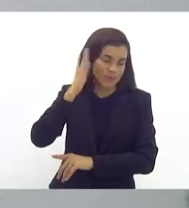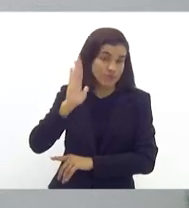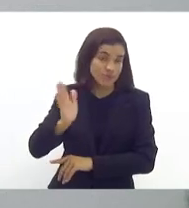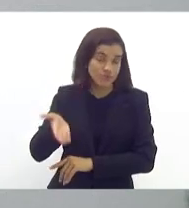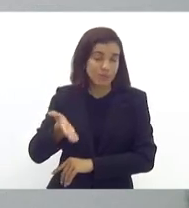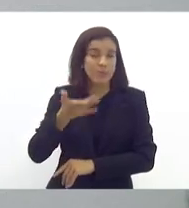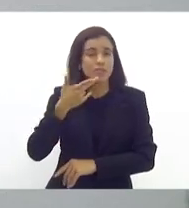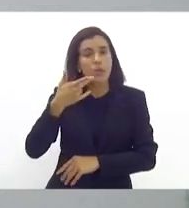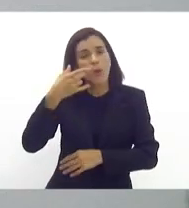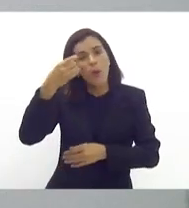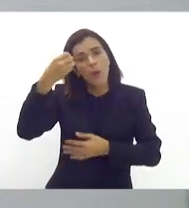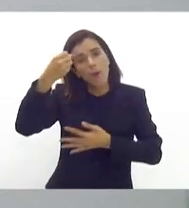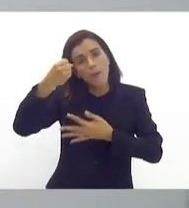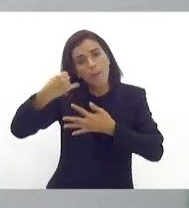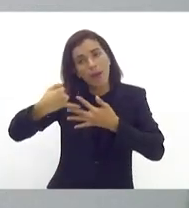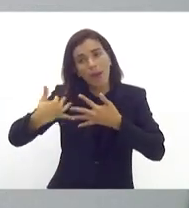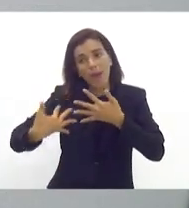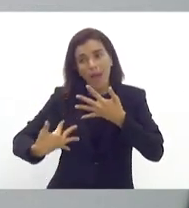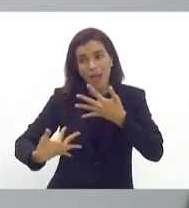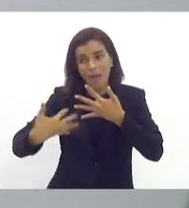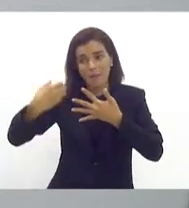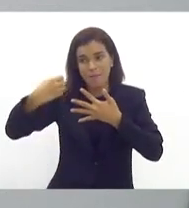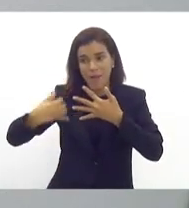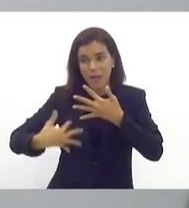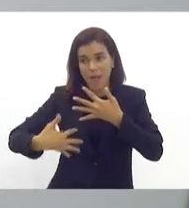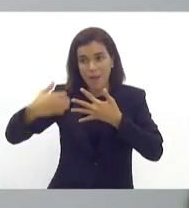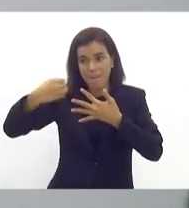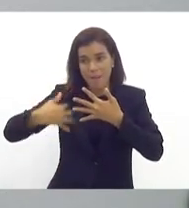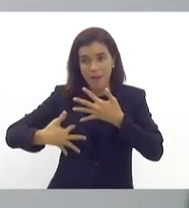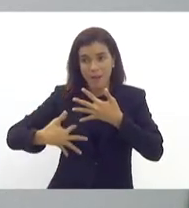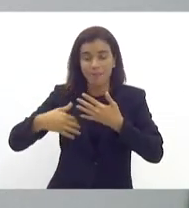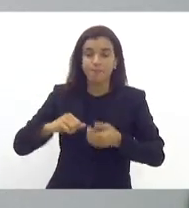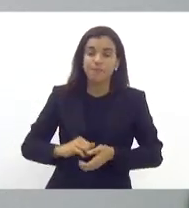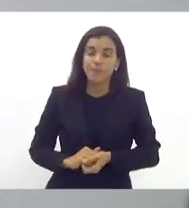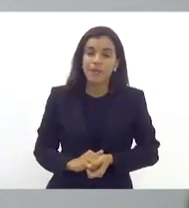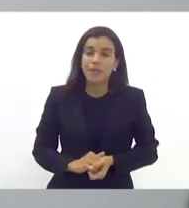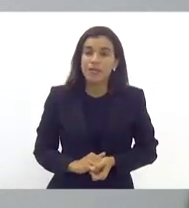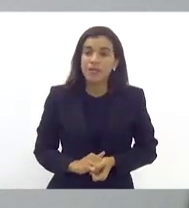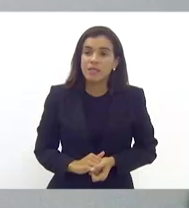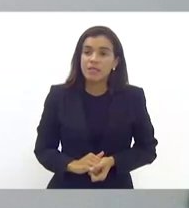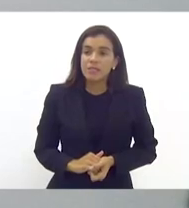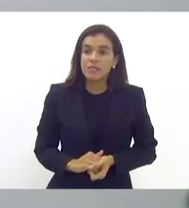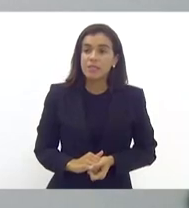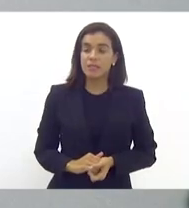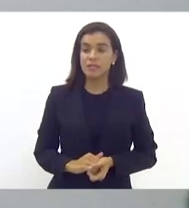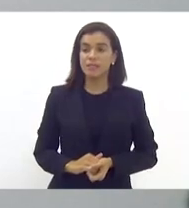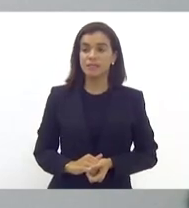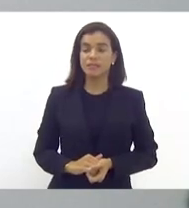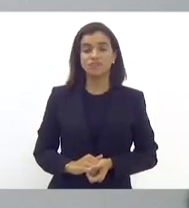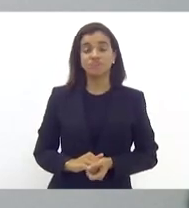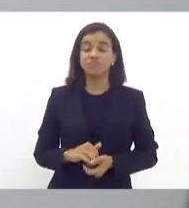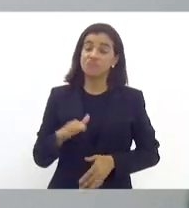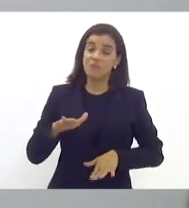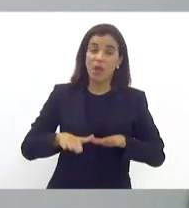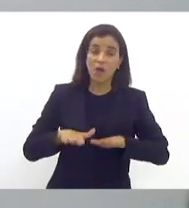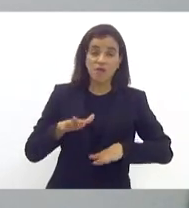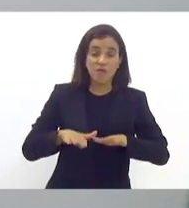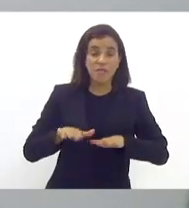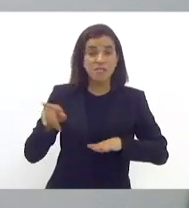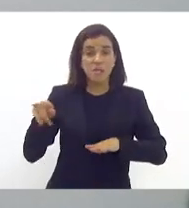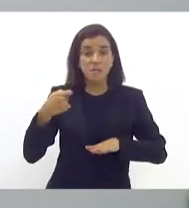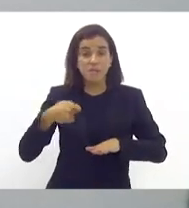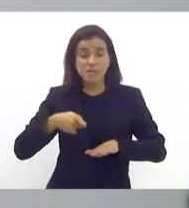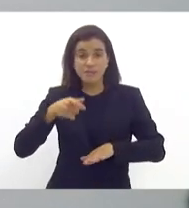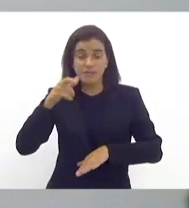Breves comentários para essa audiência de hoje que eu vou deixar com ele para eventualmente qualquer consulta